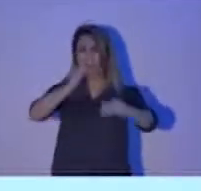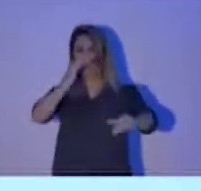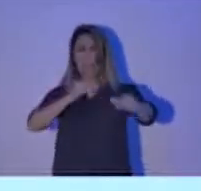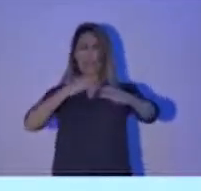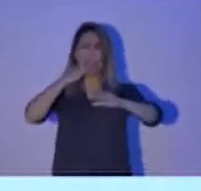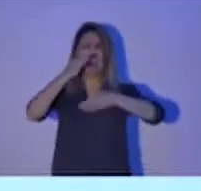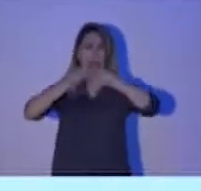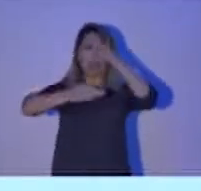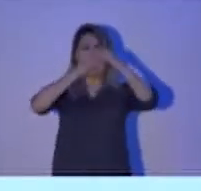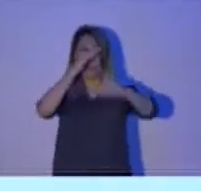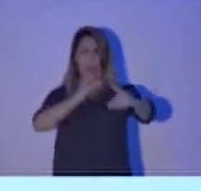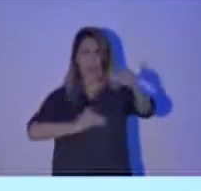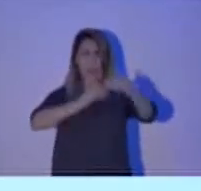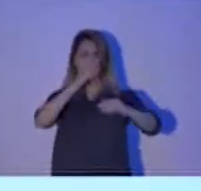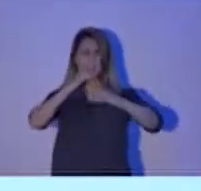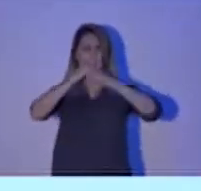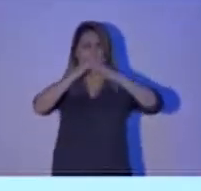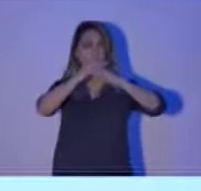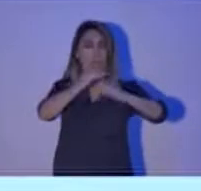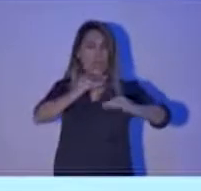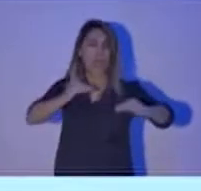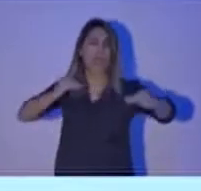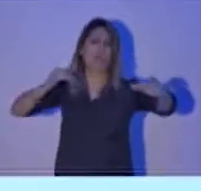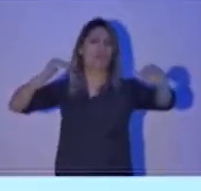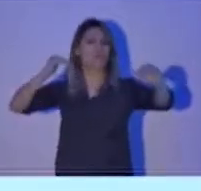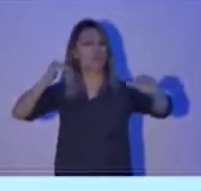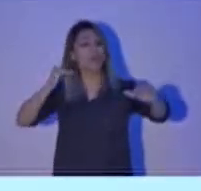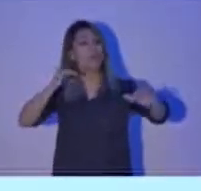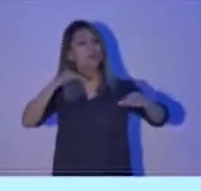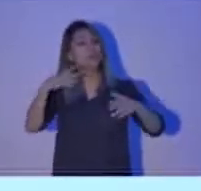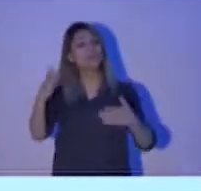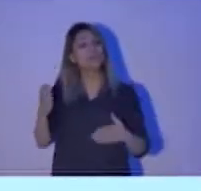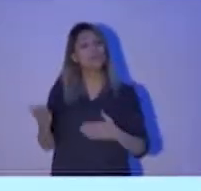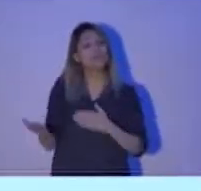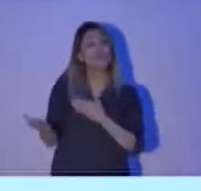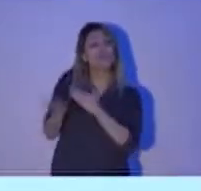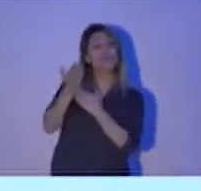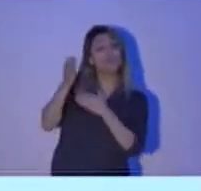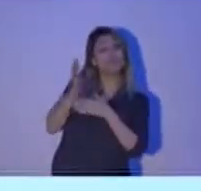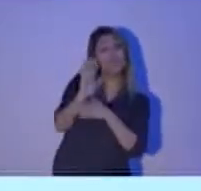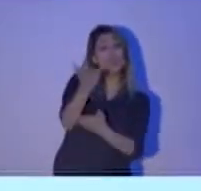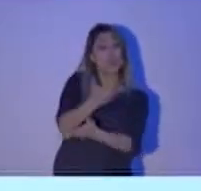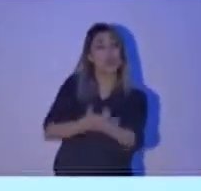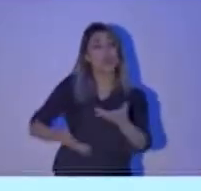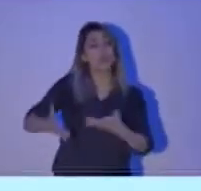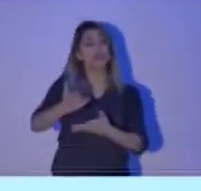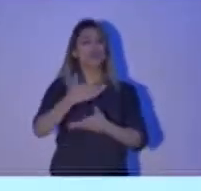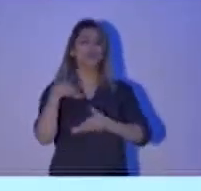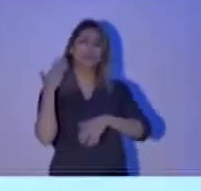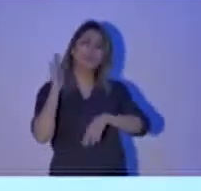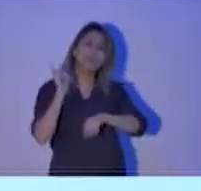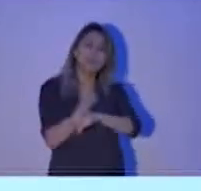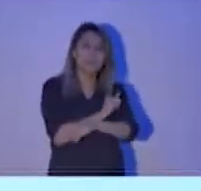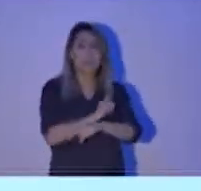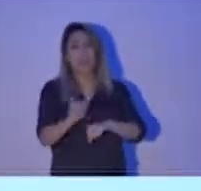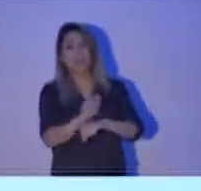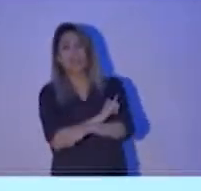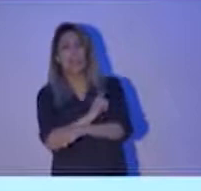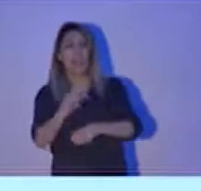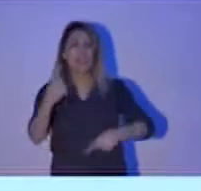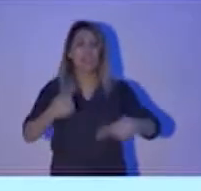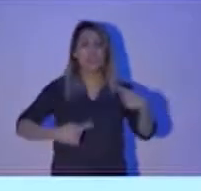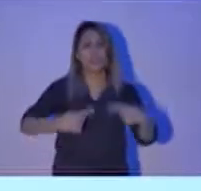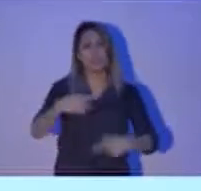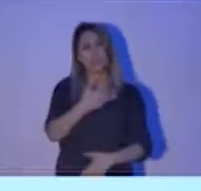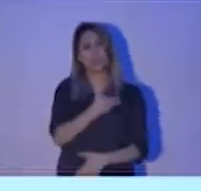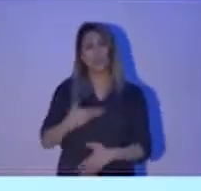que possam nos auxiliar no desenvolvimento, na implementação, nas estratégias de políticas